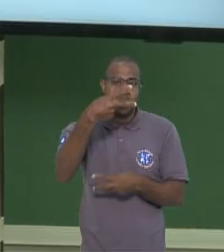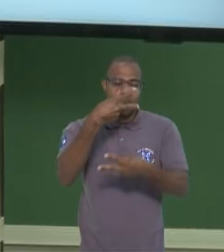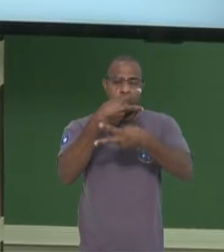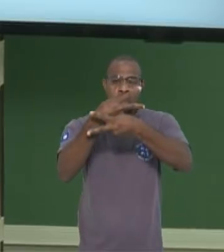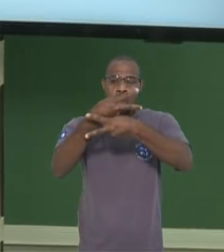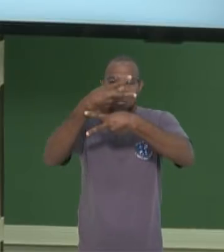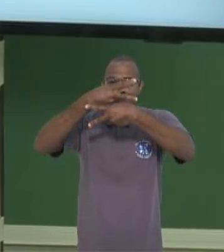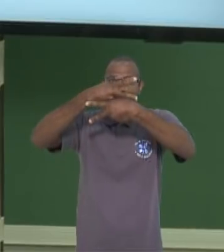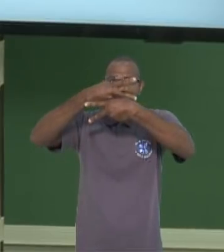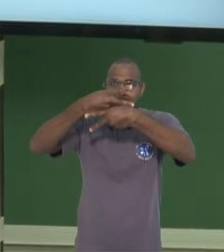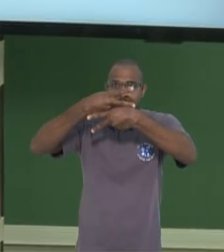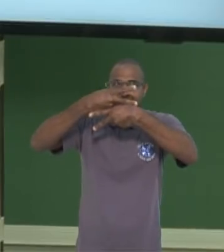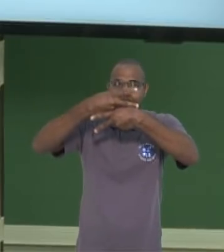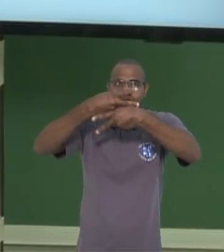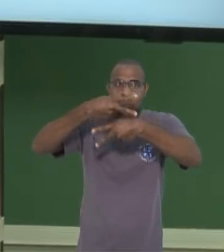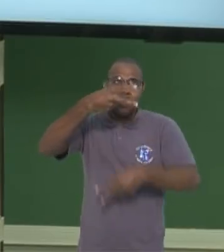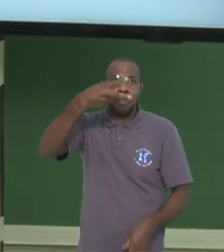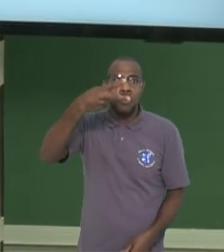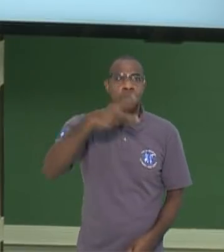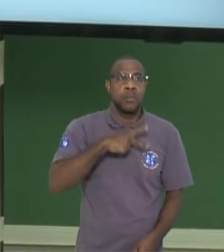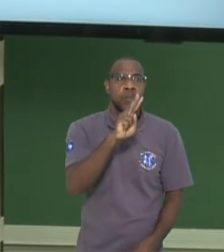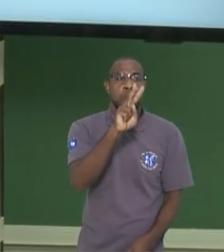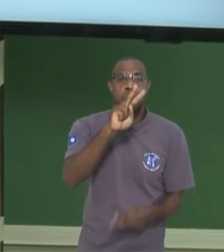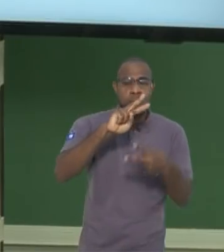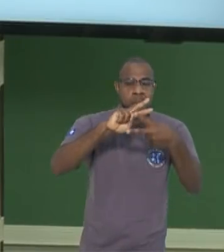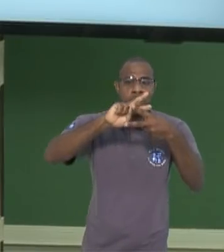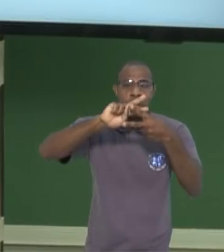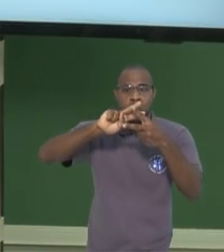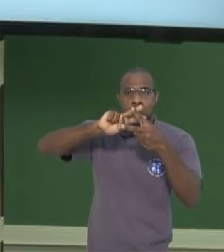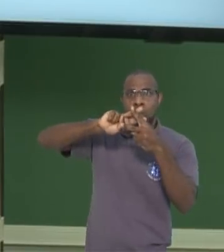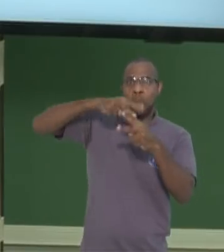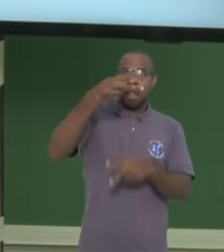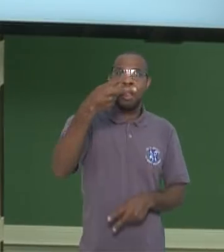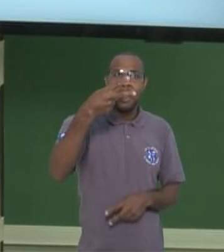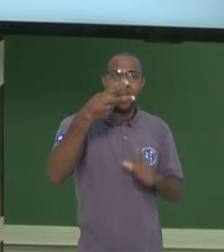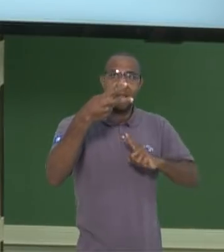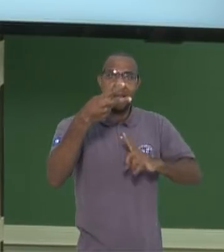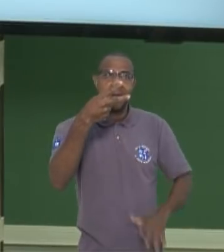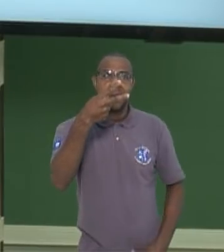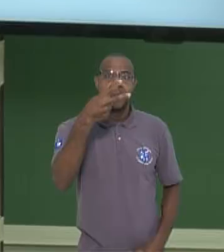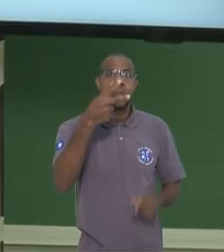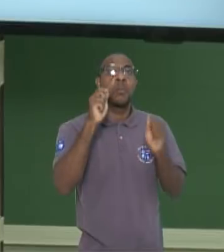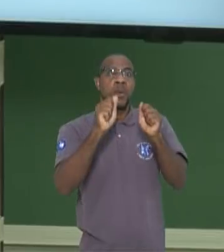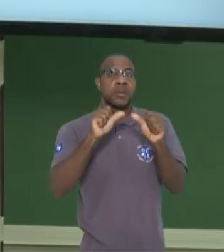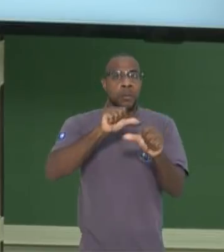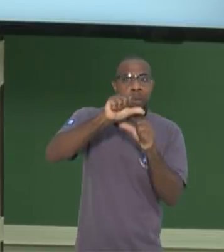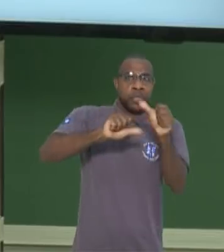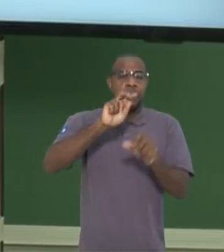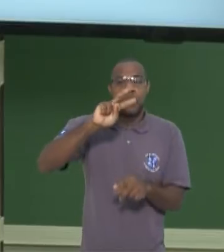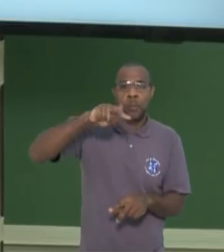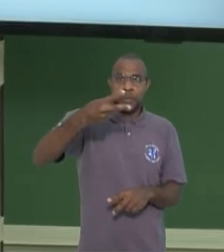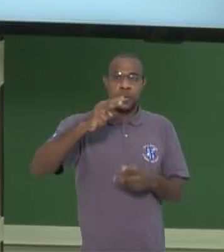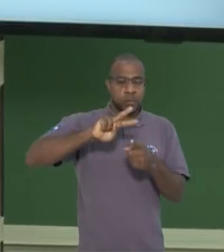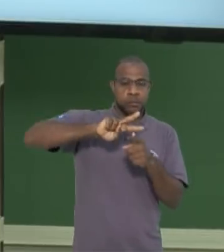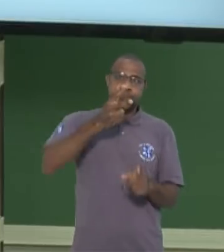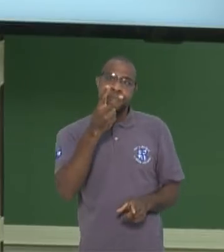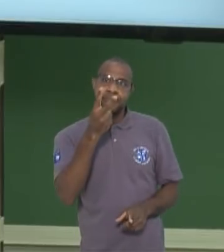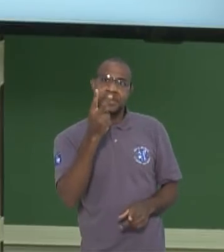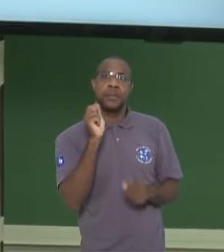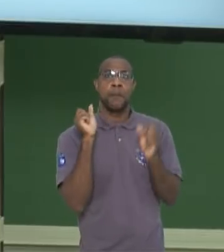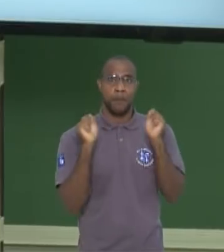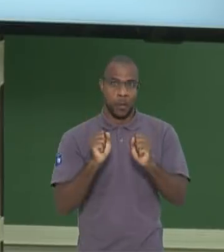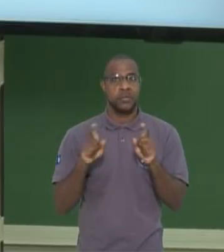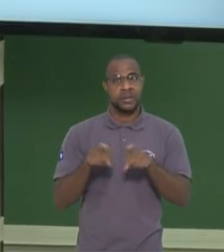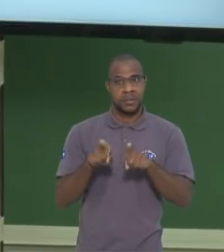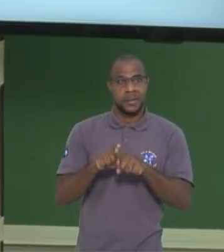exemplo, aqui ó, teve uma duplicação de uma parte do cromossomo. Pode ter uma inversão de uma parte do cromossomo ou ainda uma deleção,